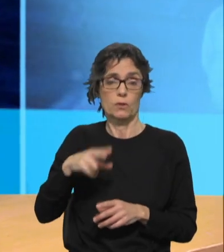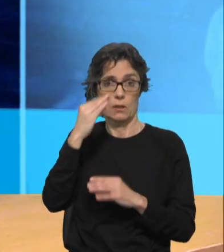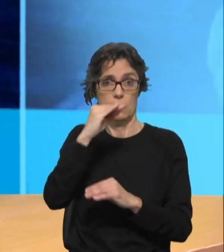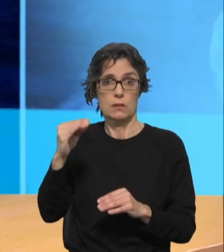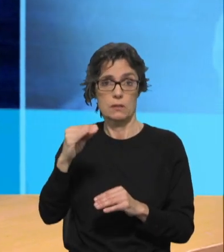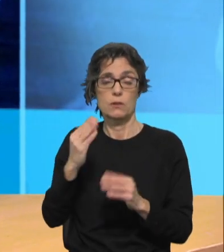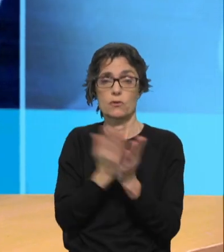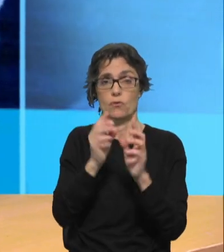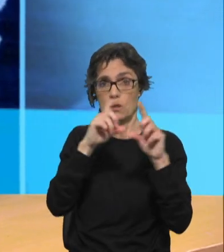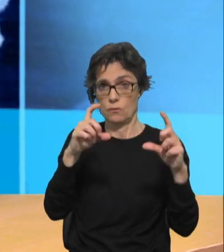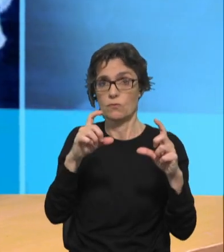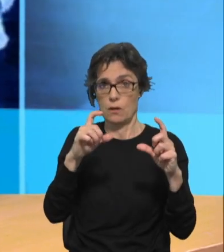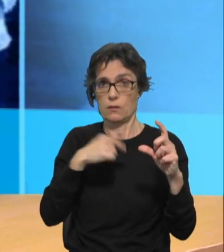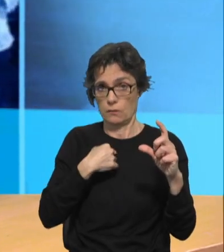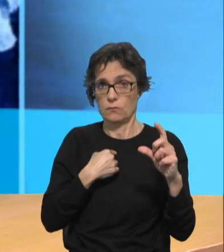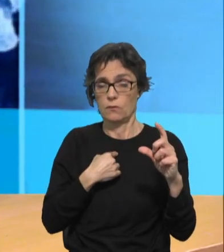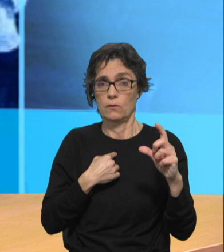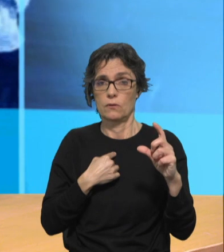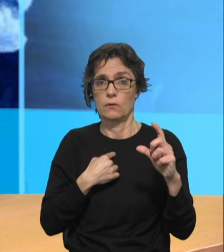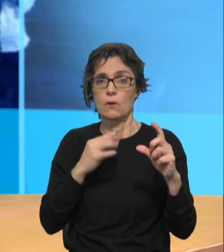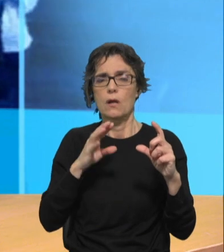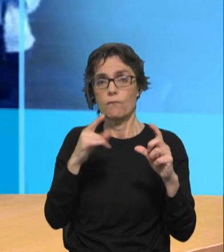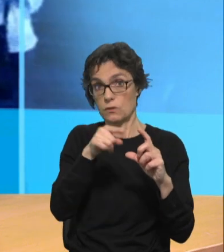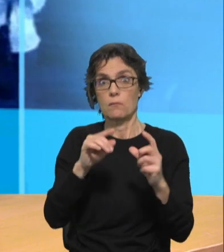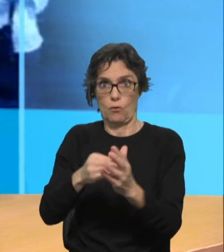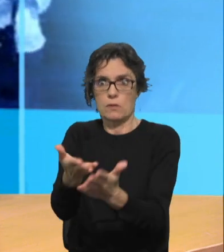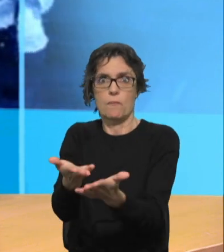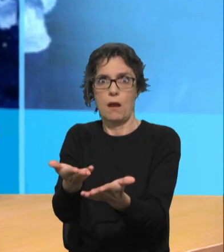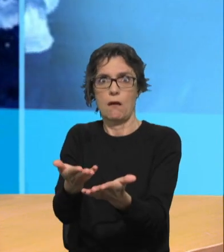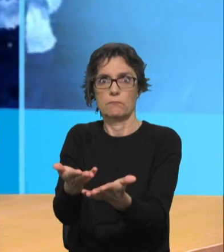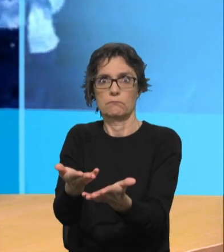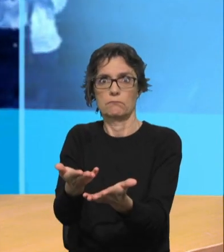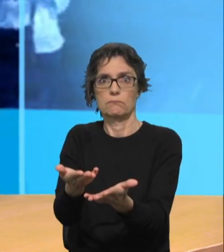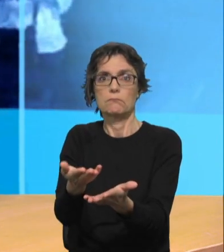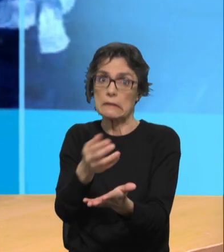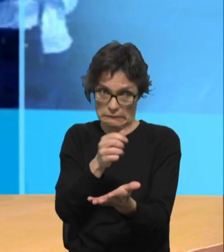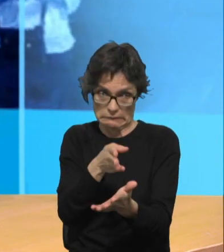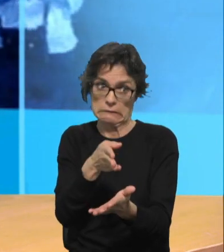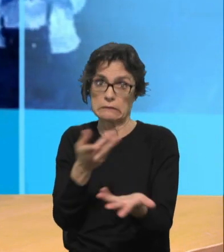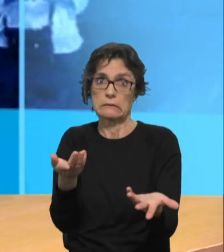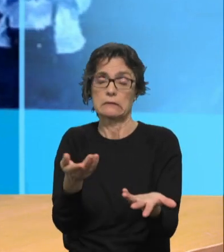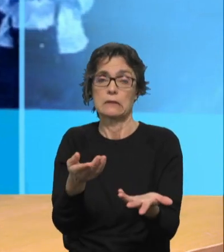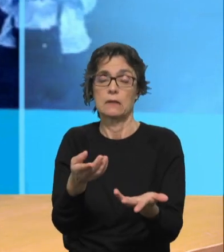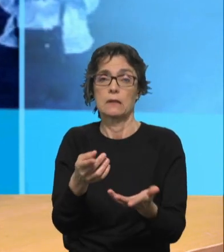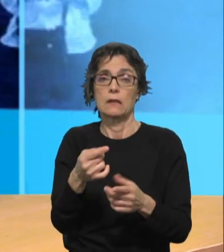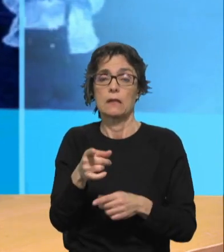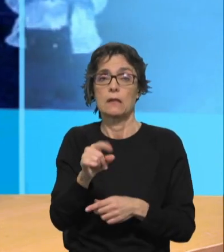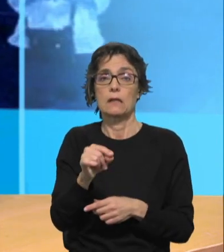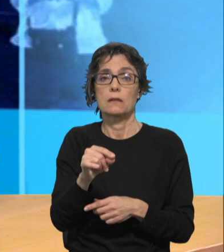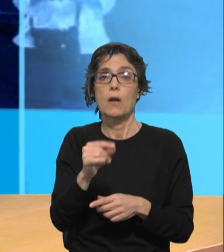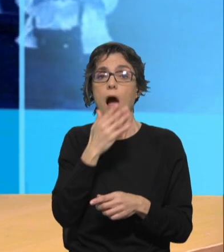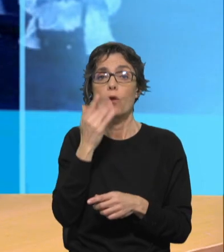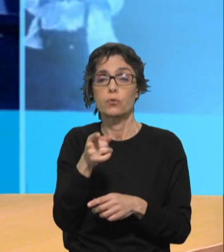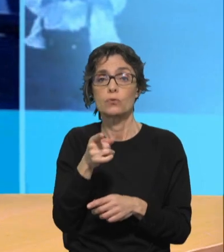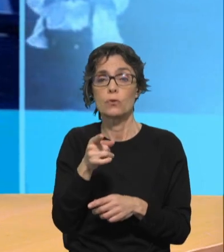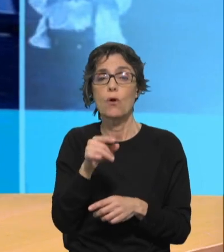no secundário, essencialmente no secundário. Onde há preparação para exames, não é? Claro. Direta. Aí também houve a possibilidade dos alunos só